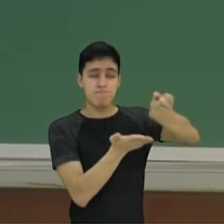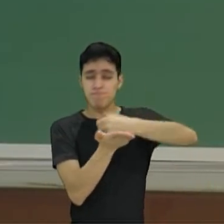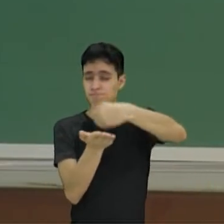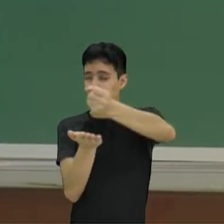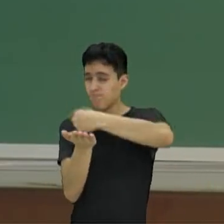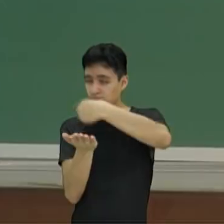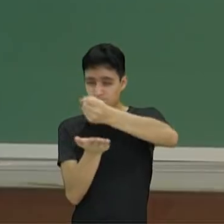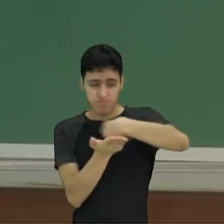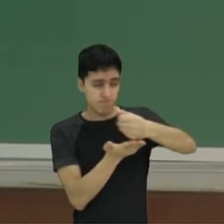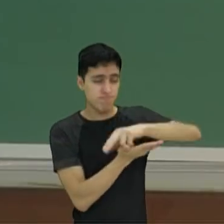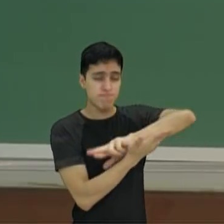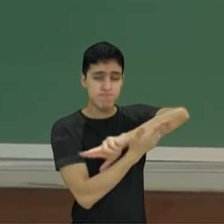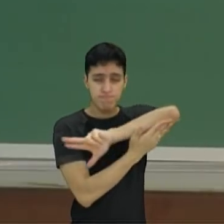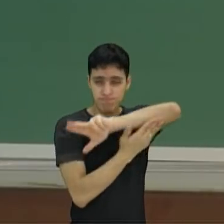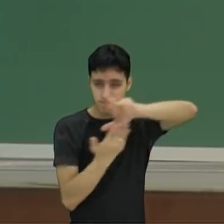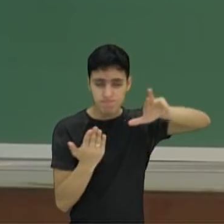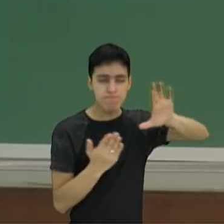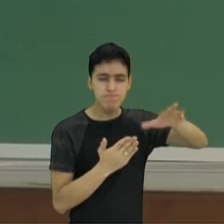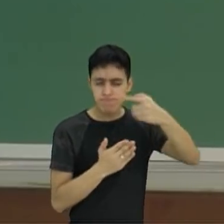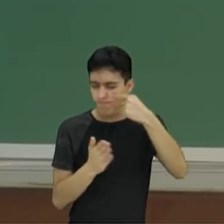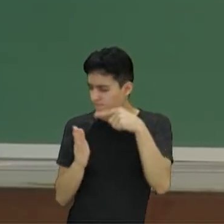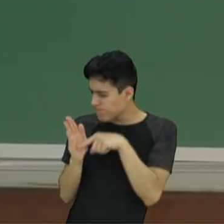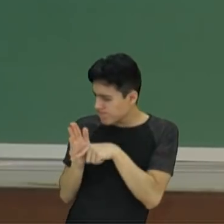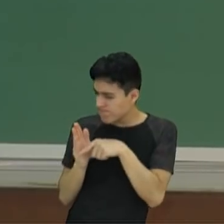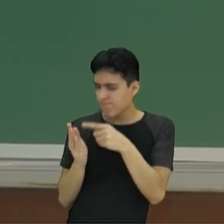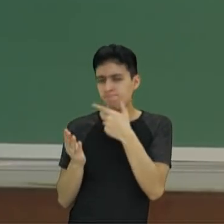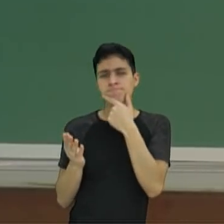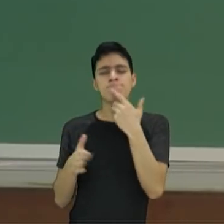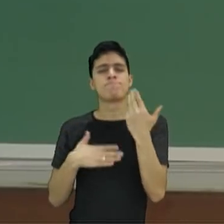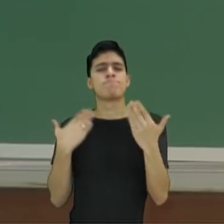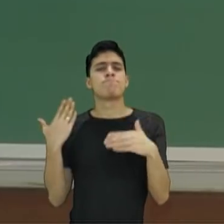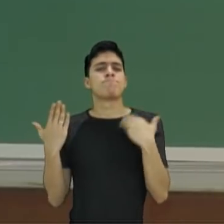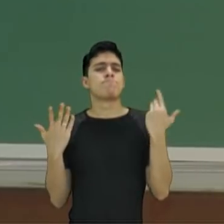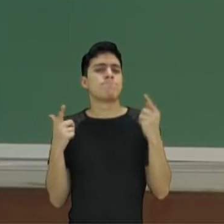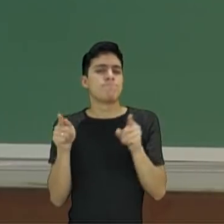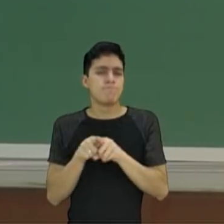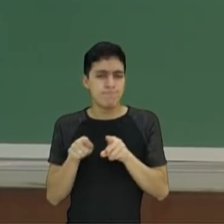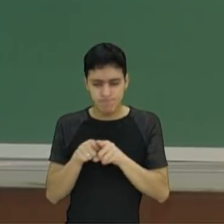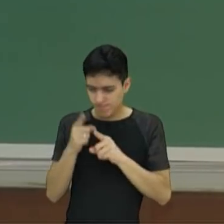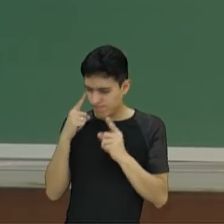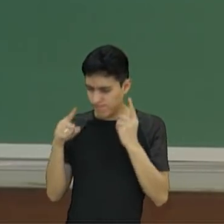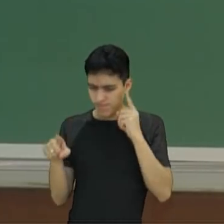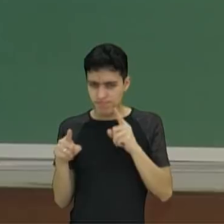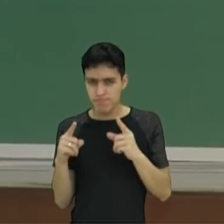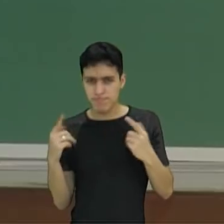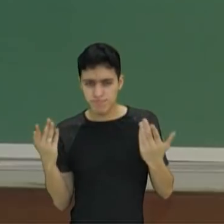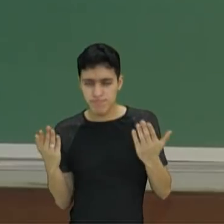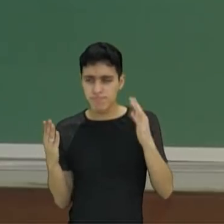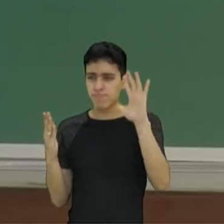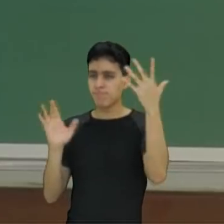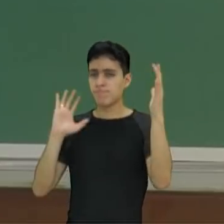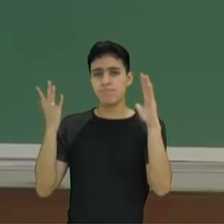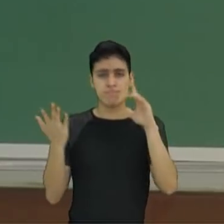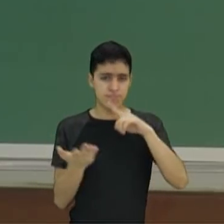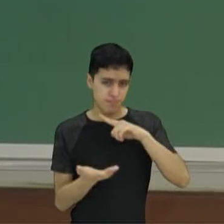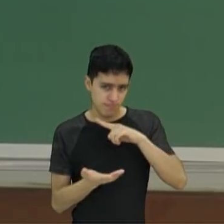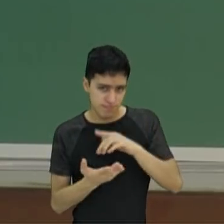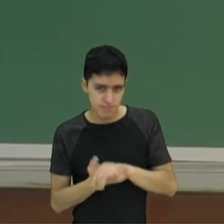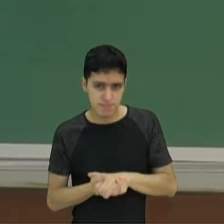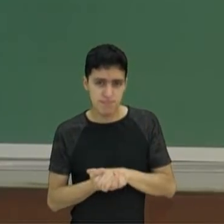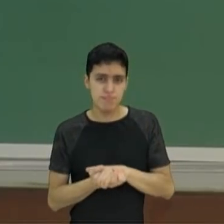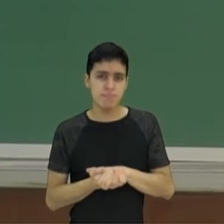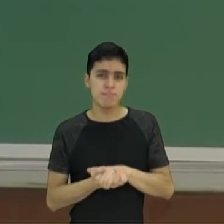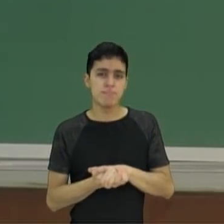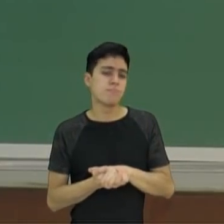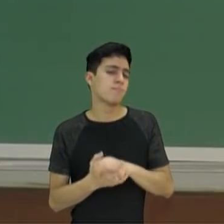notícias, fatos, e quando vamos pesquisar alguma coisa, acabamos vendo também vários acontecimentos, né?